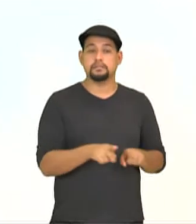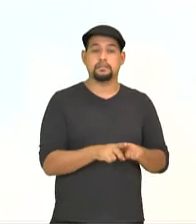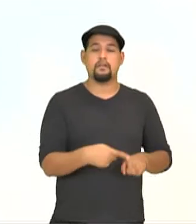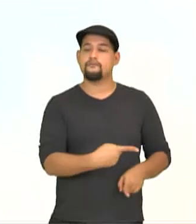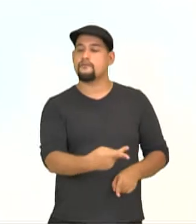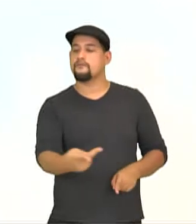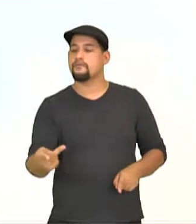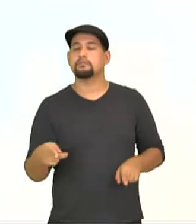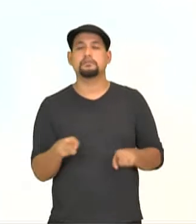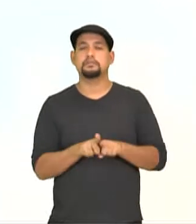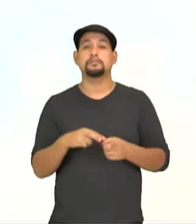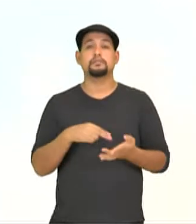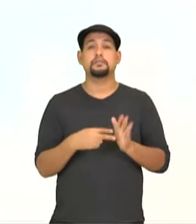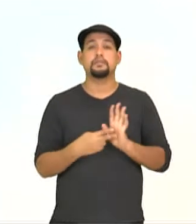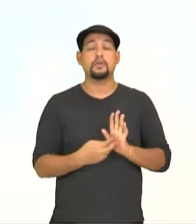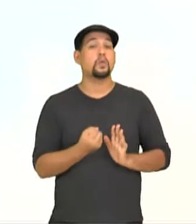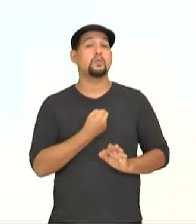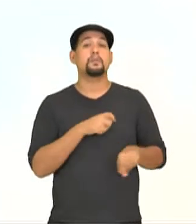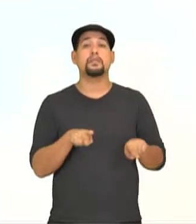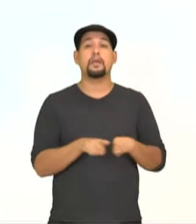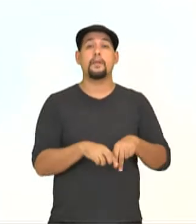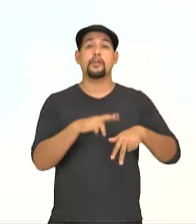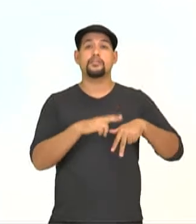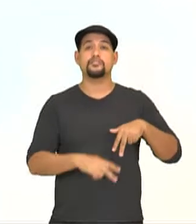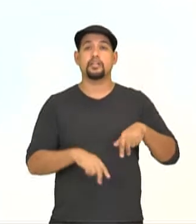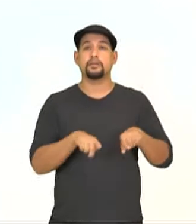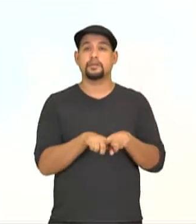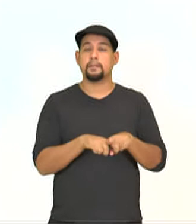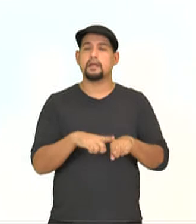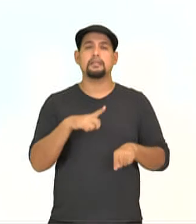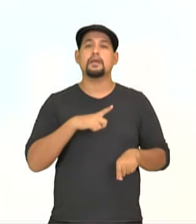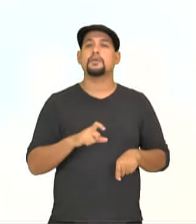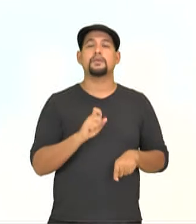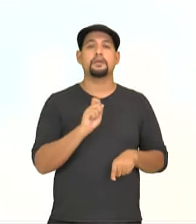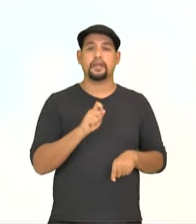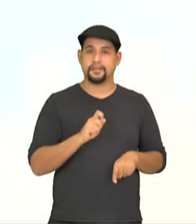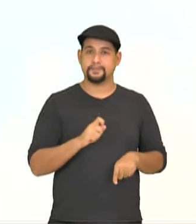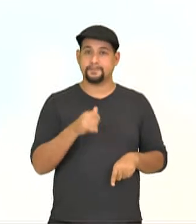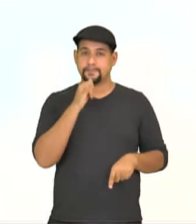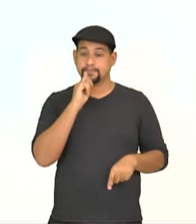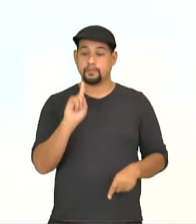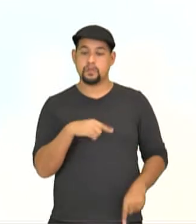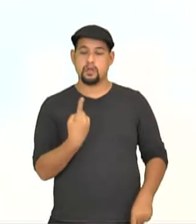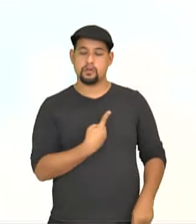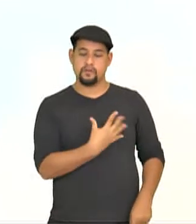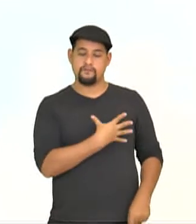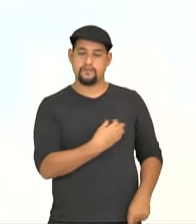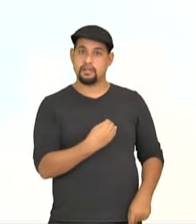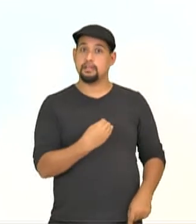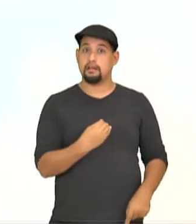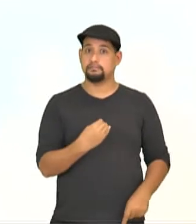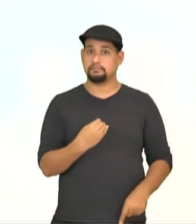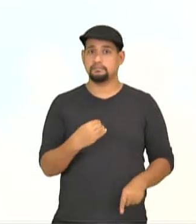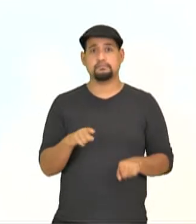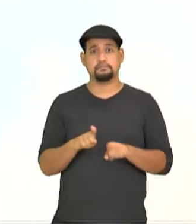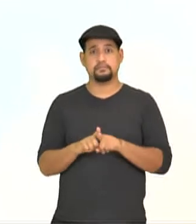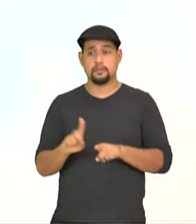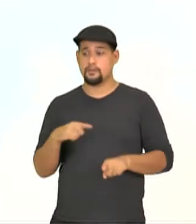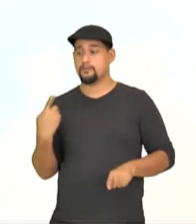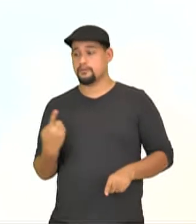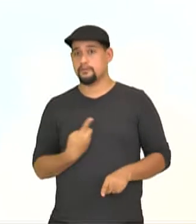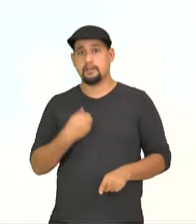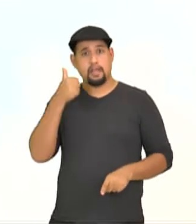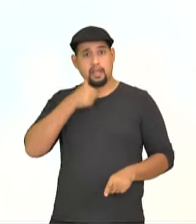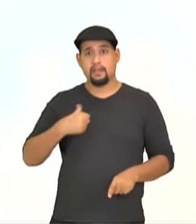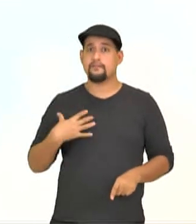e também em gênero, certo? Então, temos aqui nuestra hija, nuestras hijas, nuestro